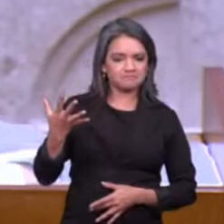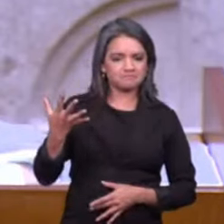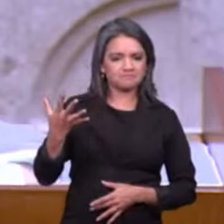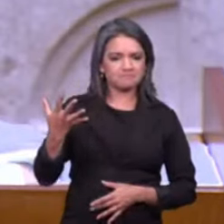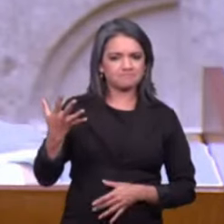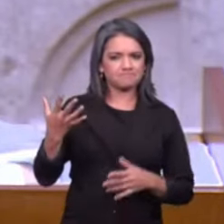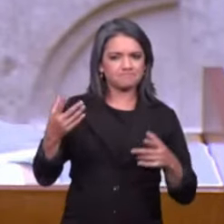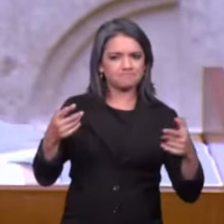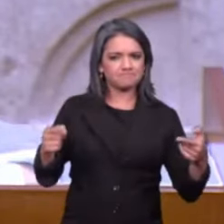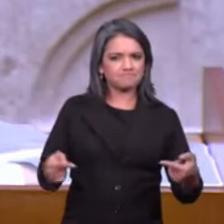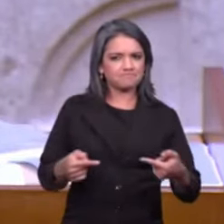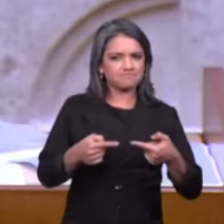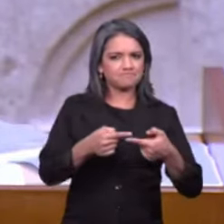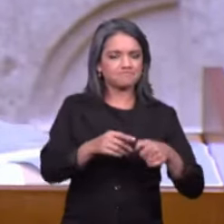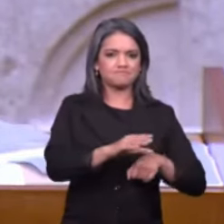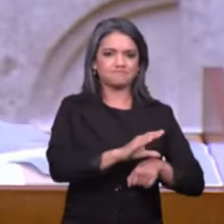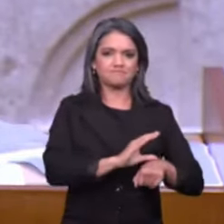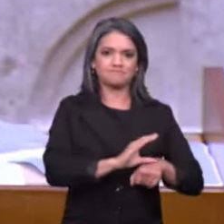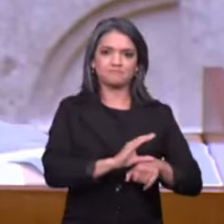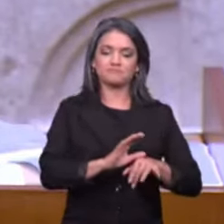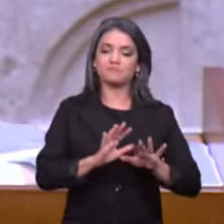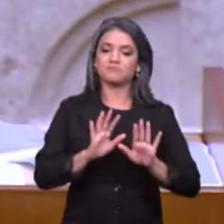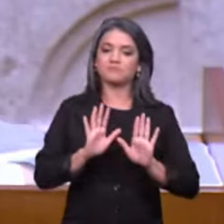vírgula, mas considerou